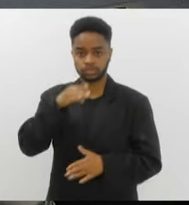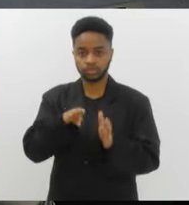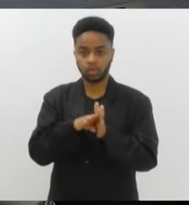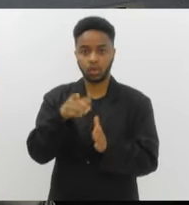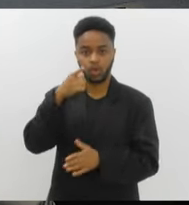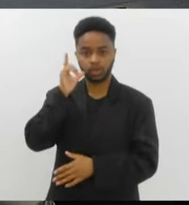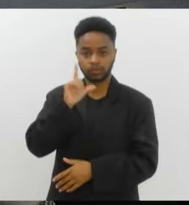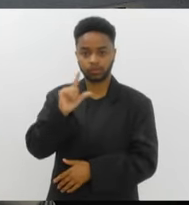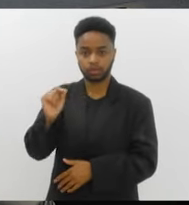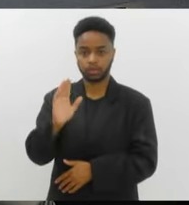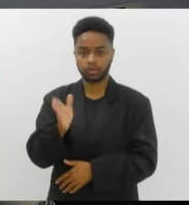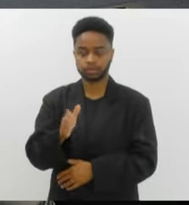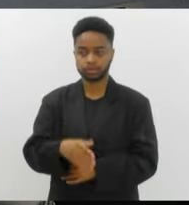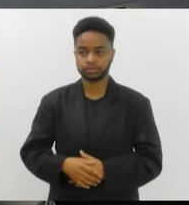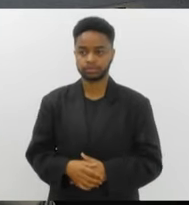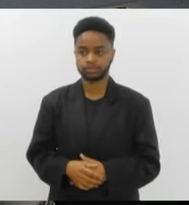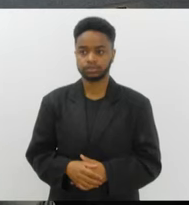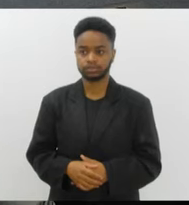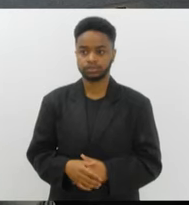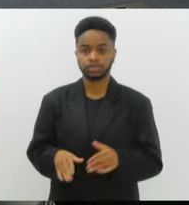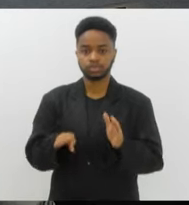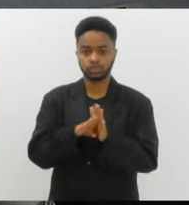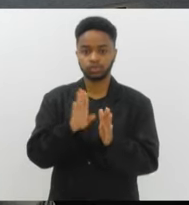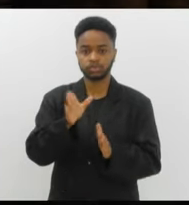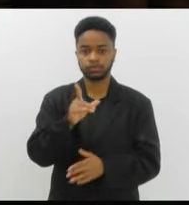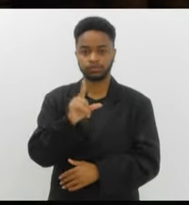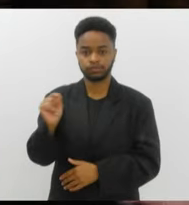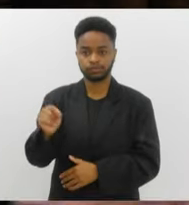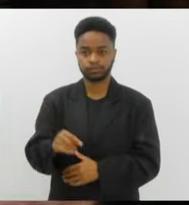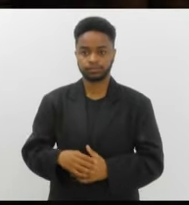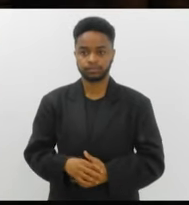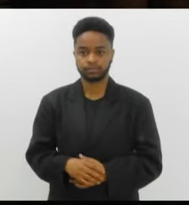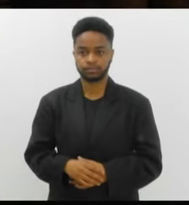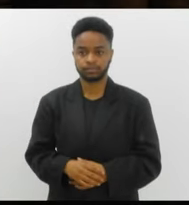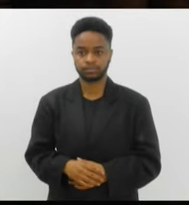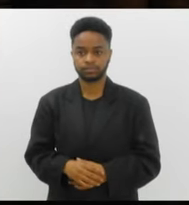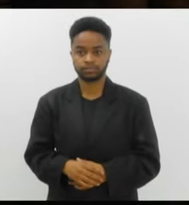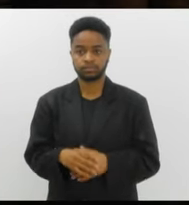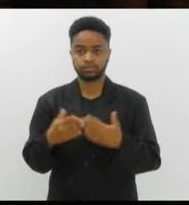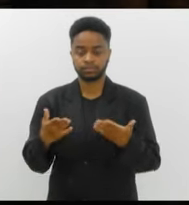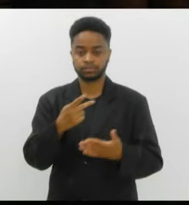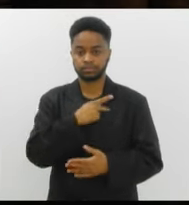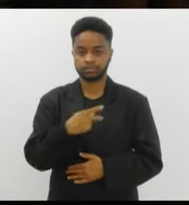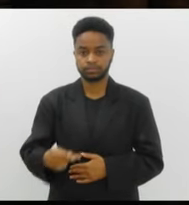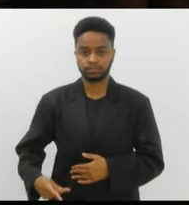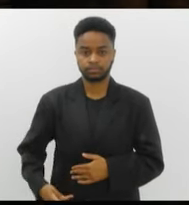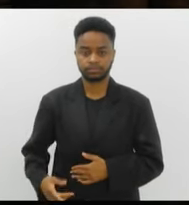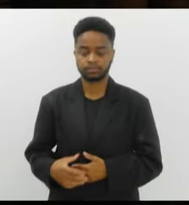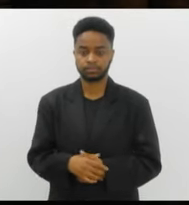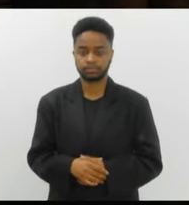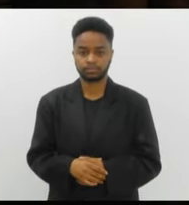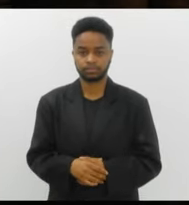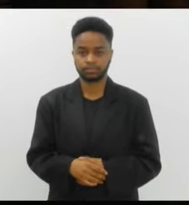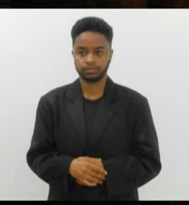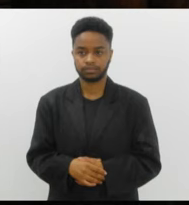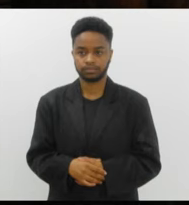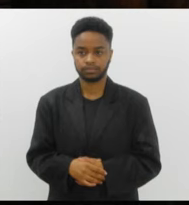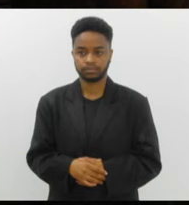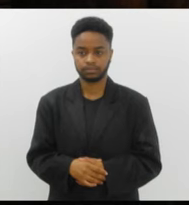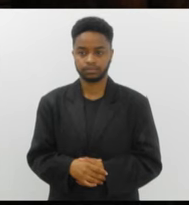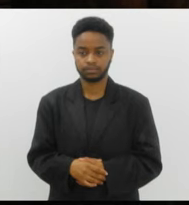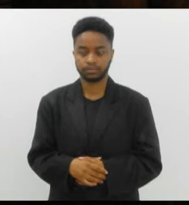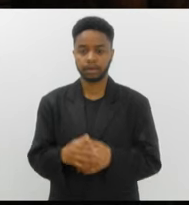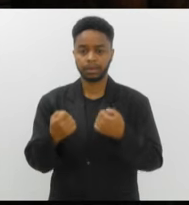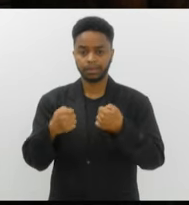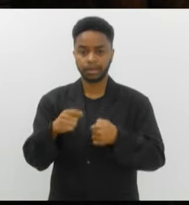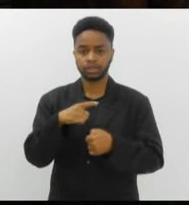embora. Mal chegou, já está indo embora. Presidente, é ter muito peito